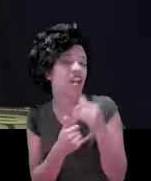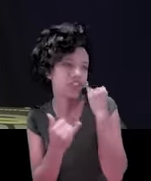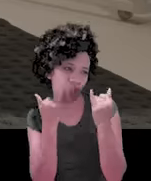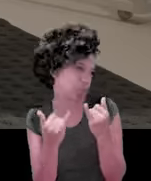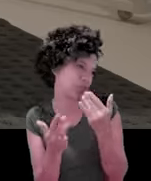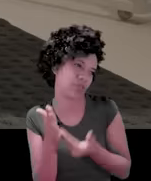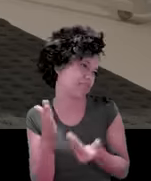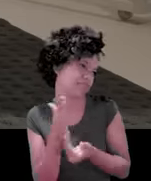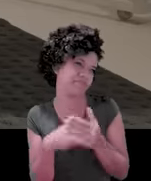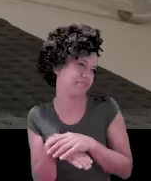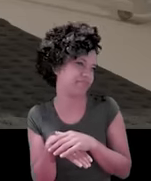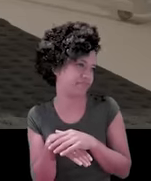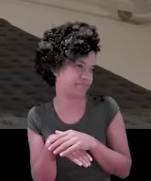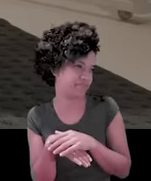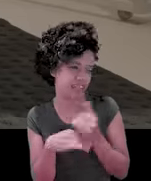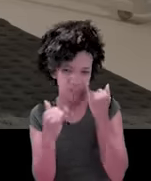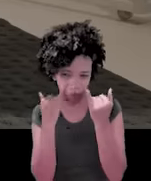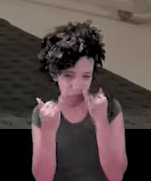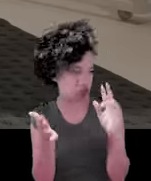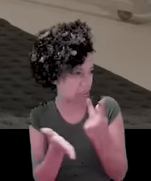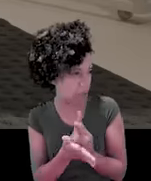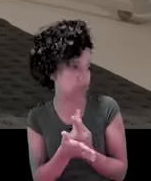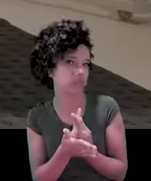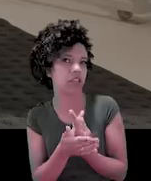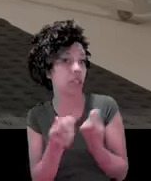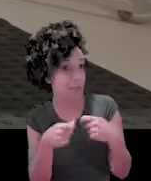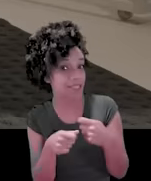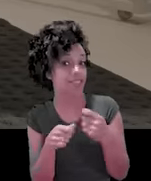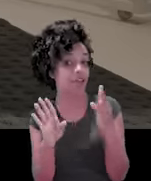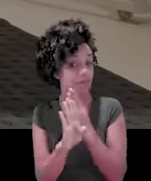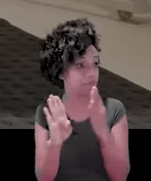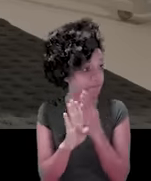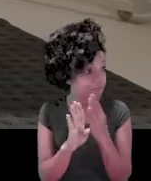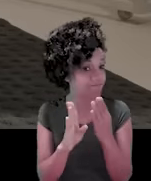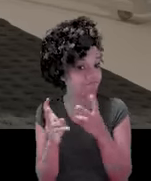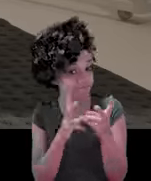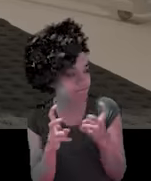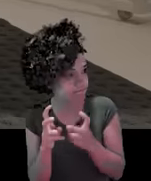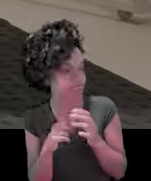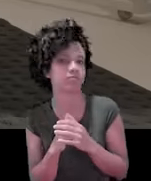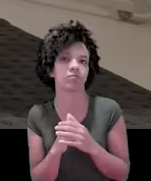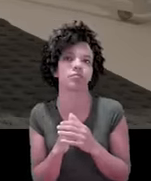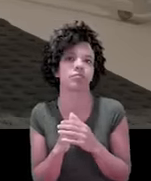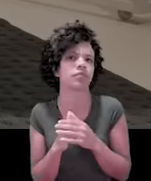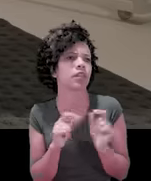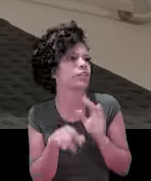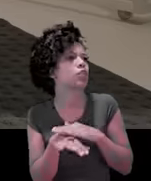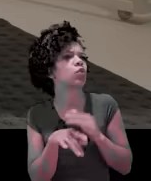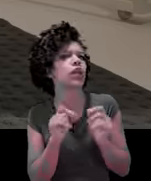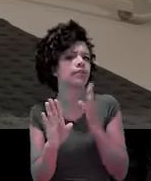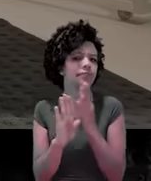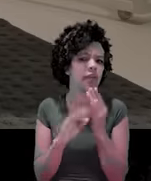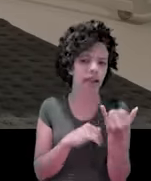desencontrada muita informação e gente fez isso agora eles precisavam chegar Oi e aí o que